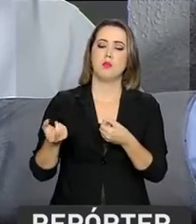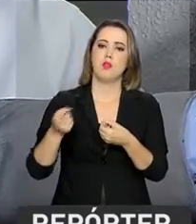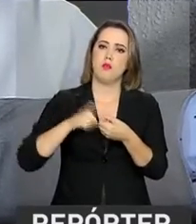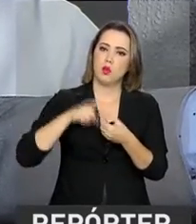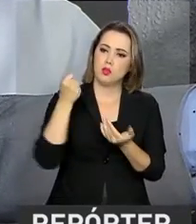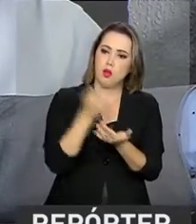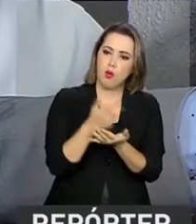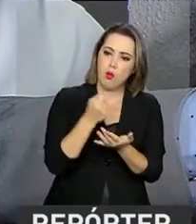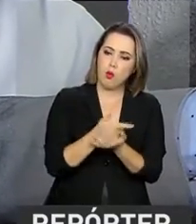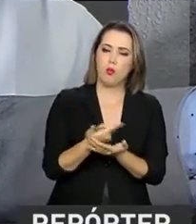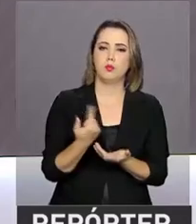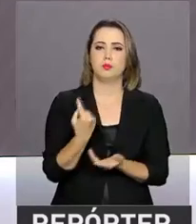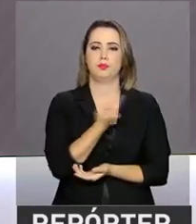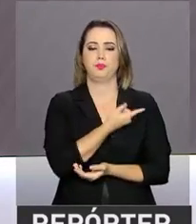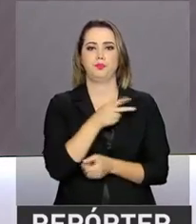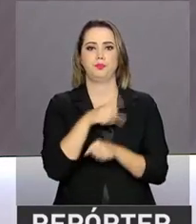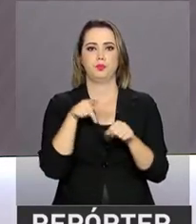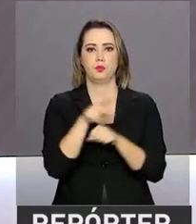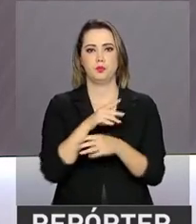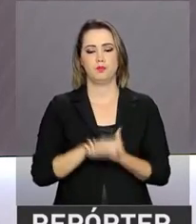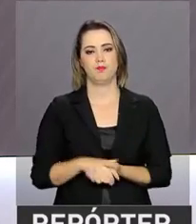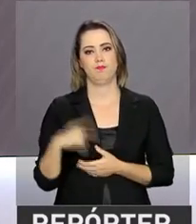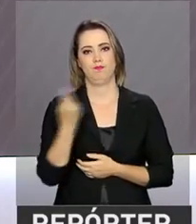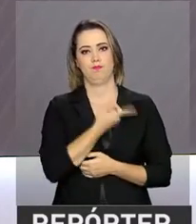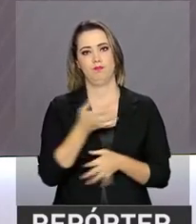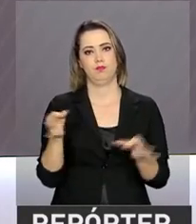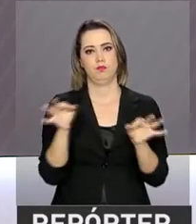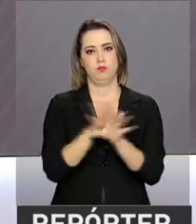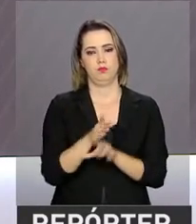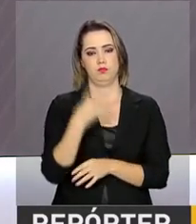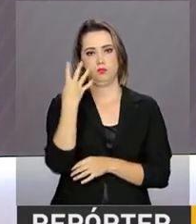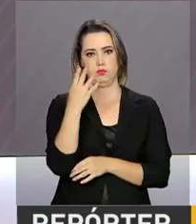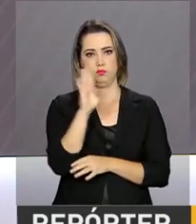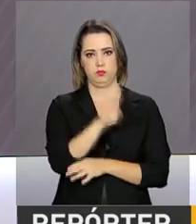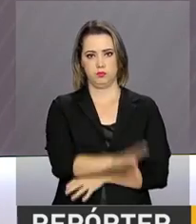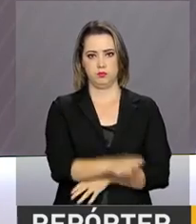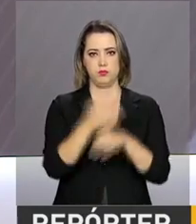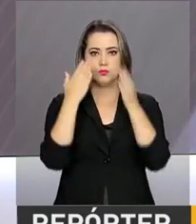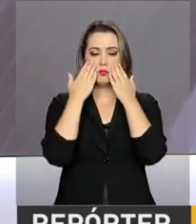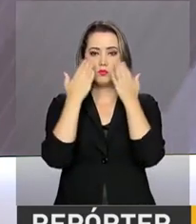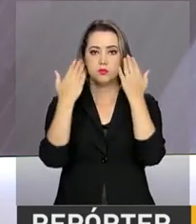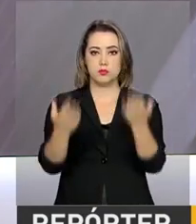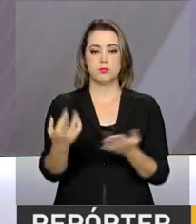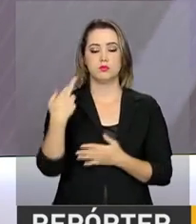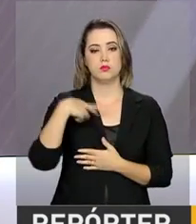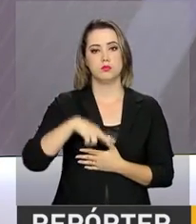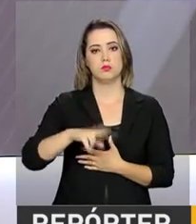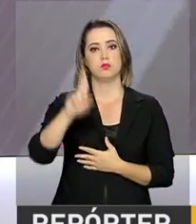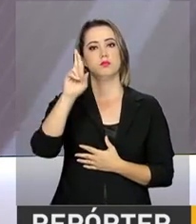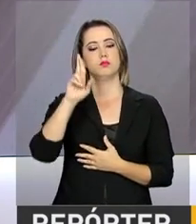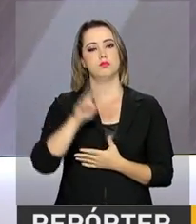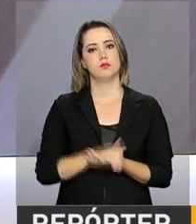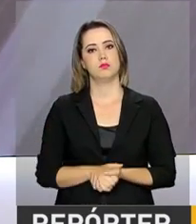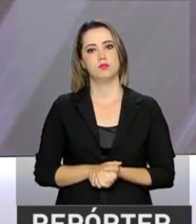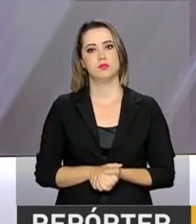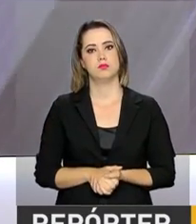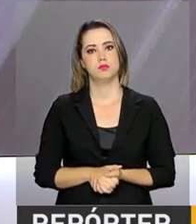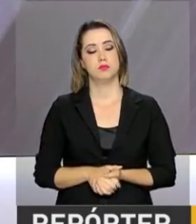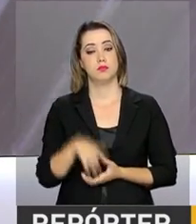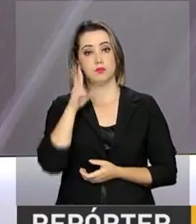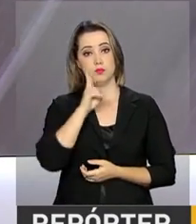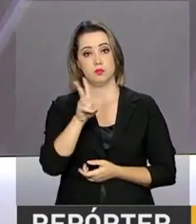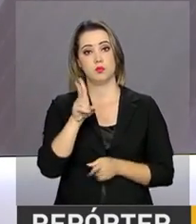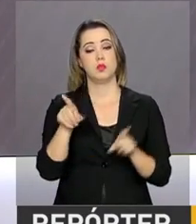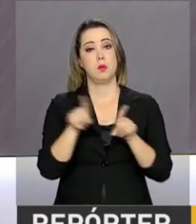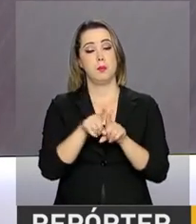os mercados a confiança deles nós ficamos por aqui voltamos às quatro da tarde na próxima edição do repórter nbr